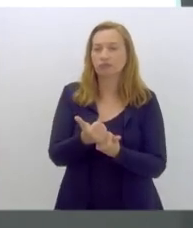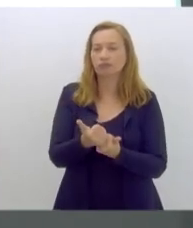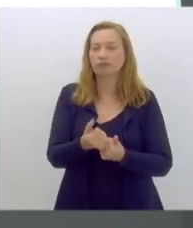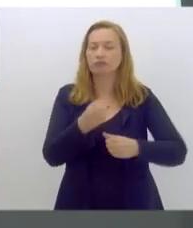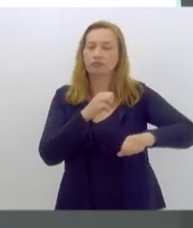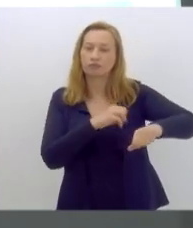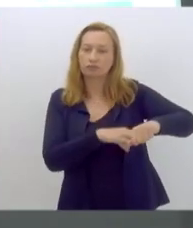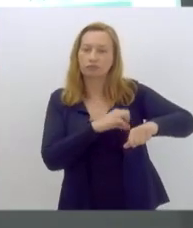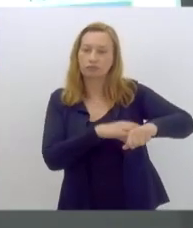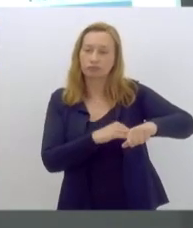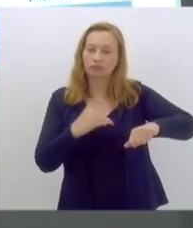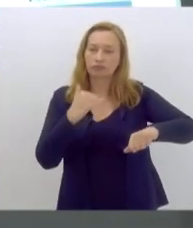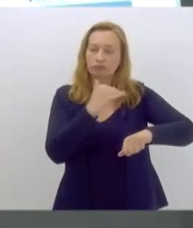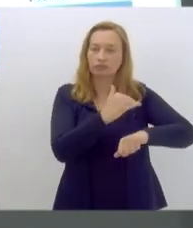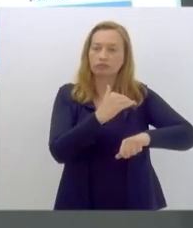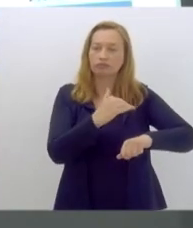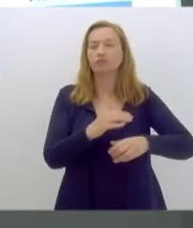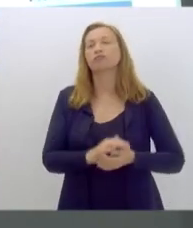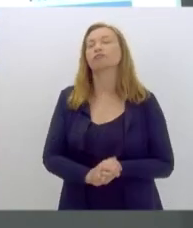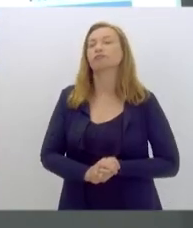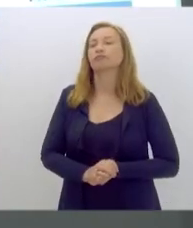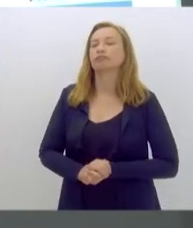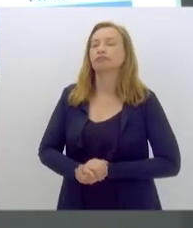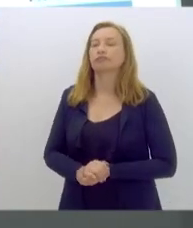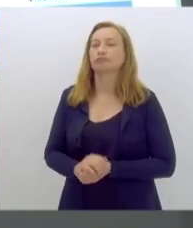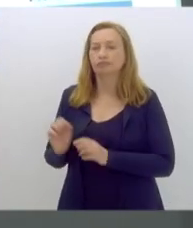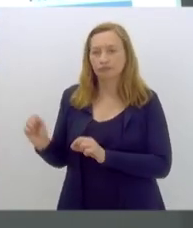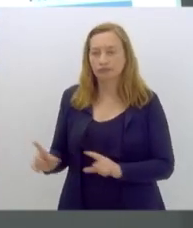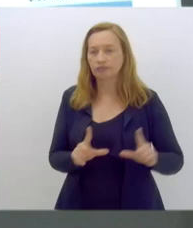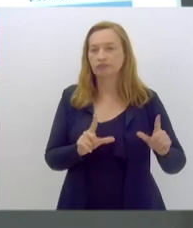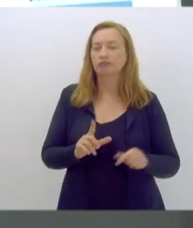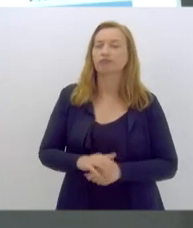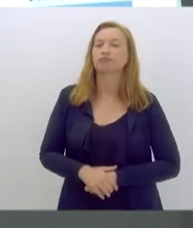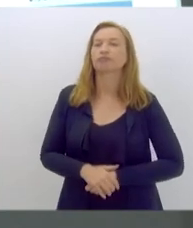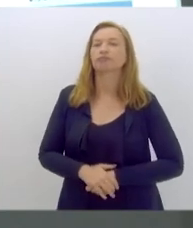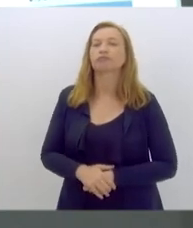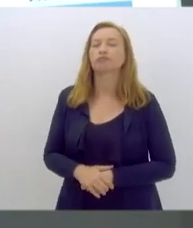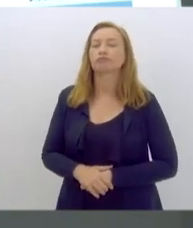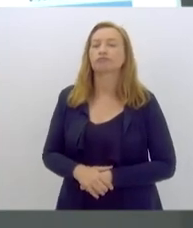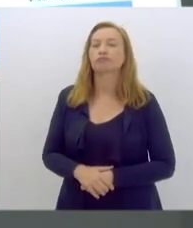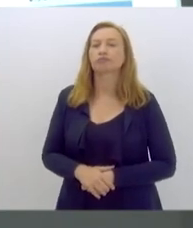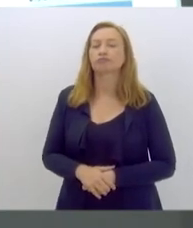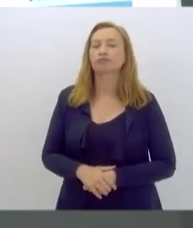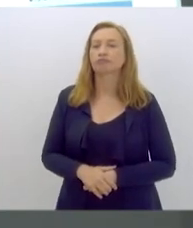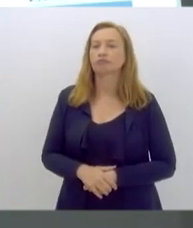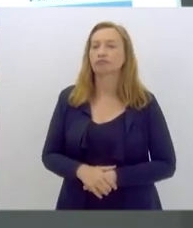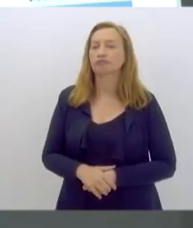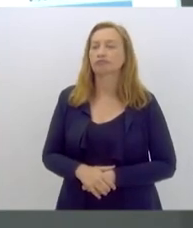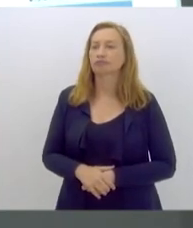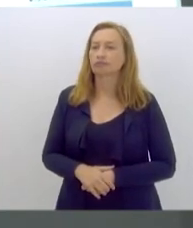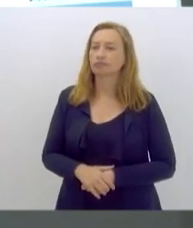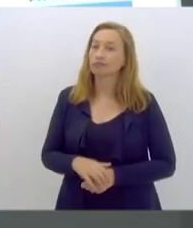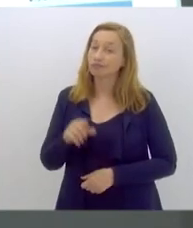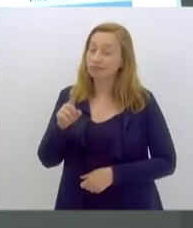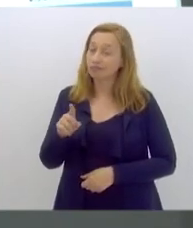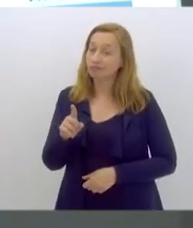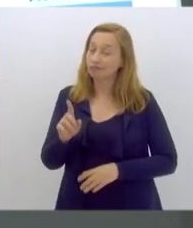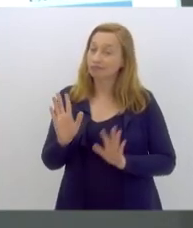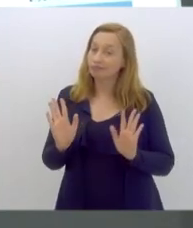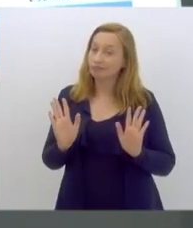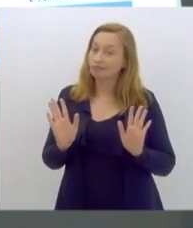Previdência pode passar Eu juro que não foi de propósito esse aqui